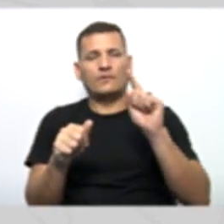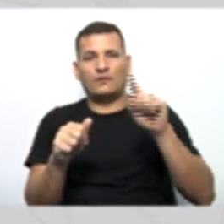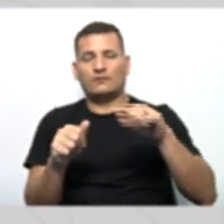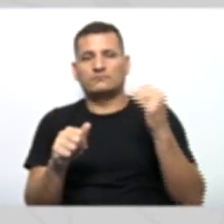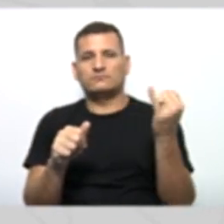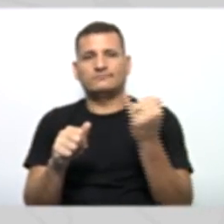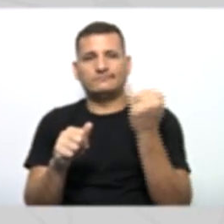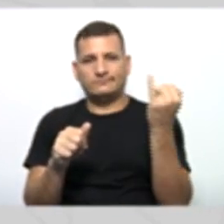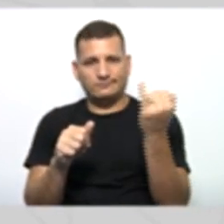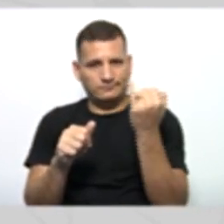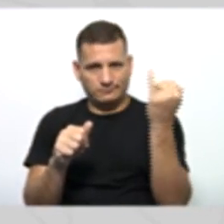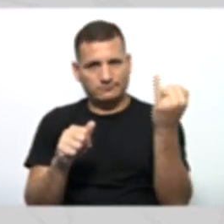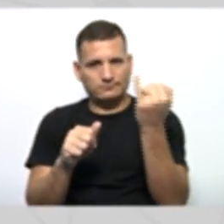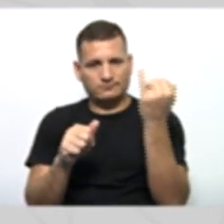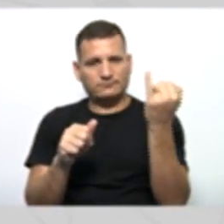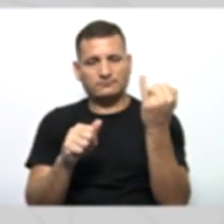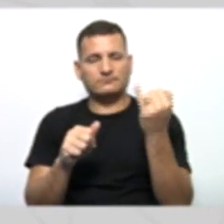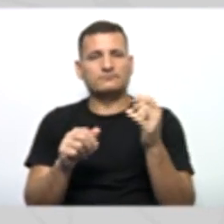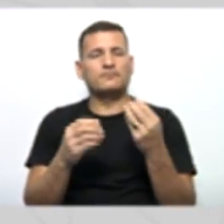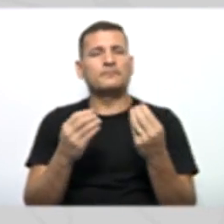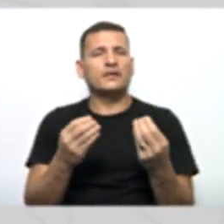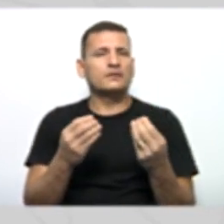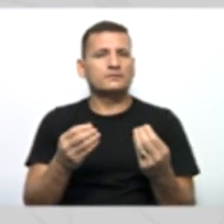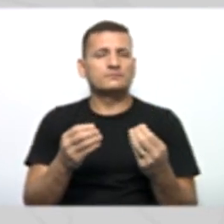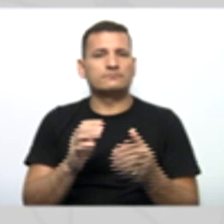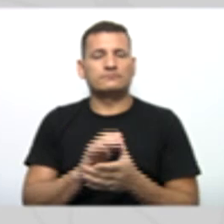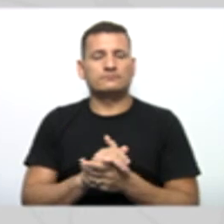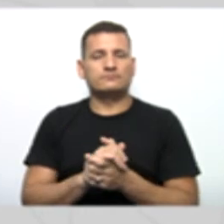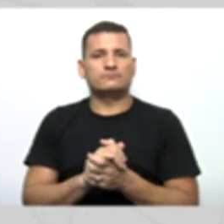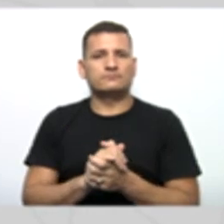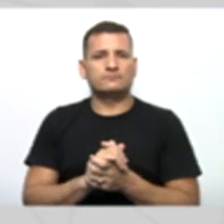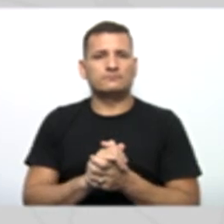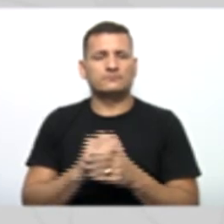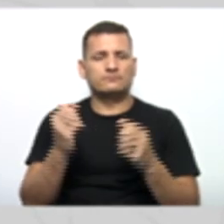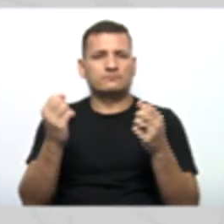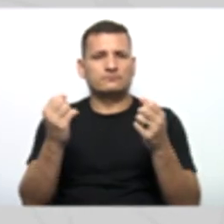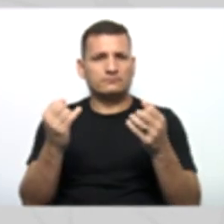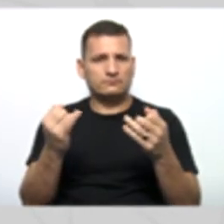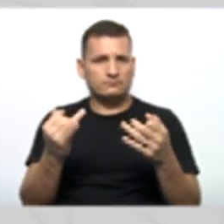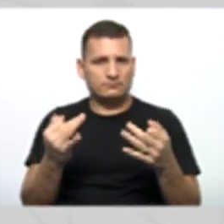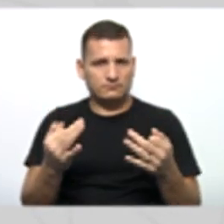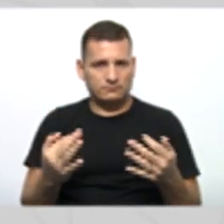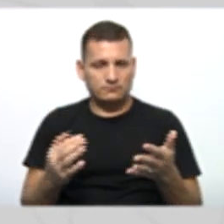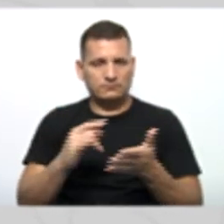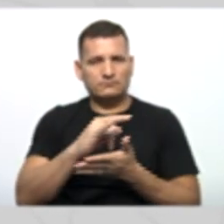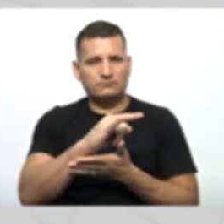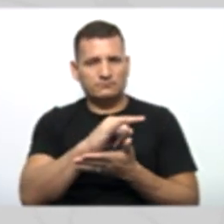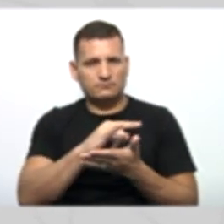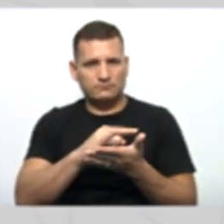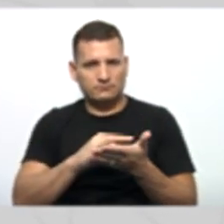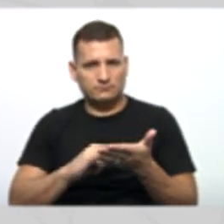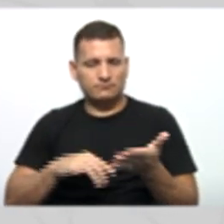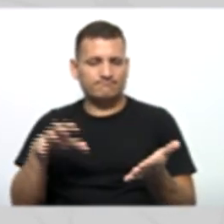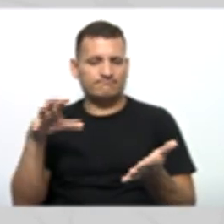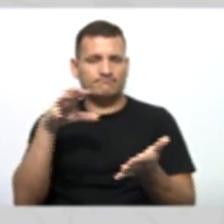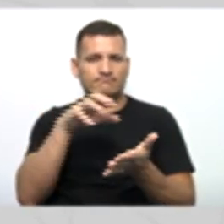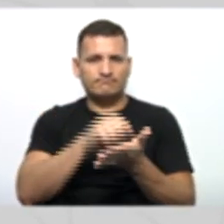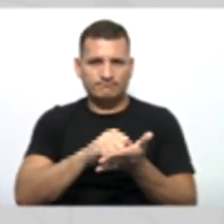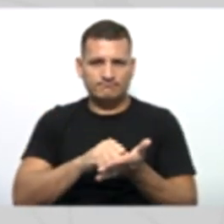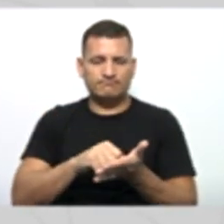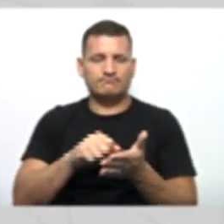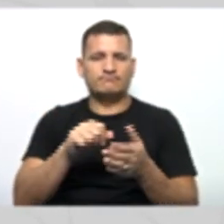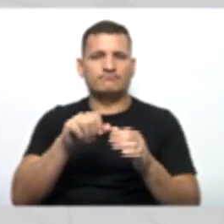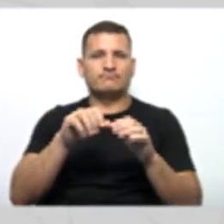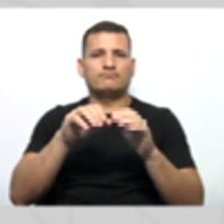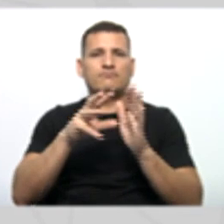né, para especificar, visualizar, documentar modelos de software